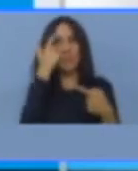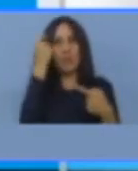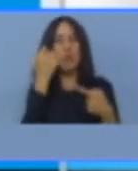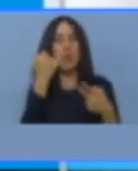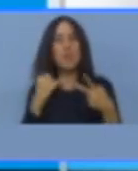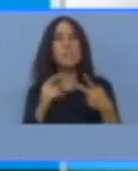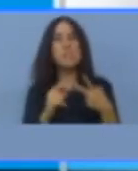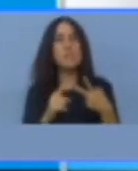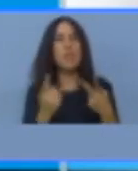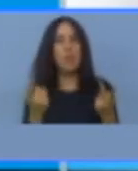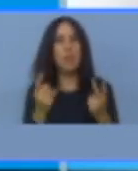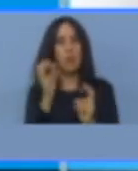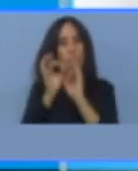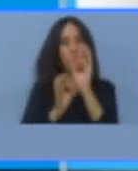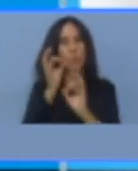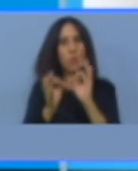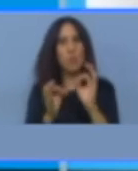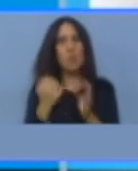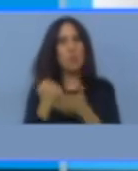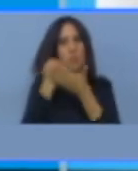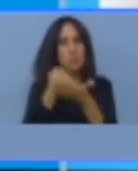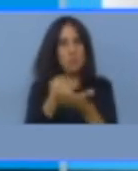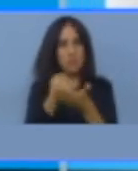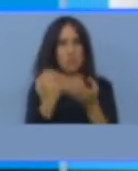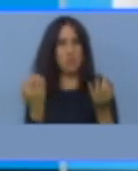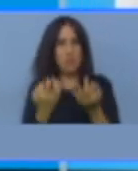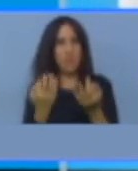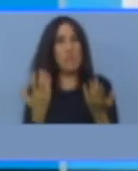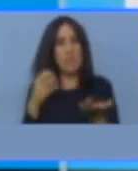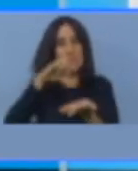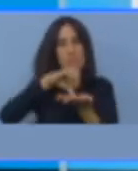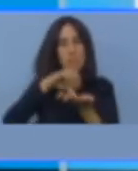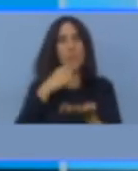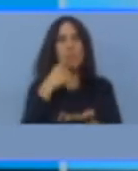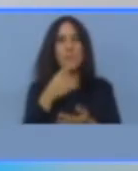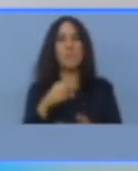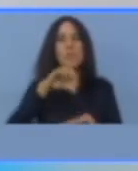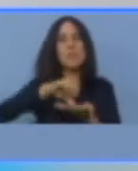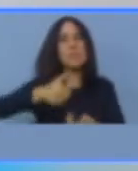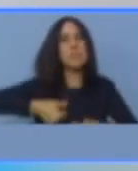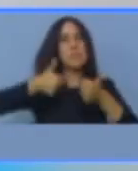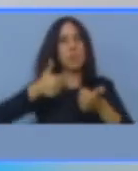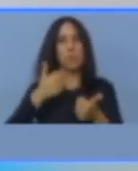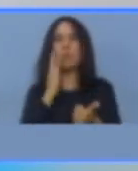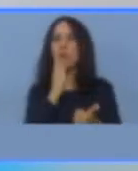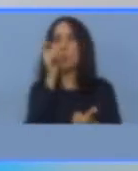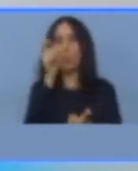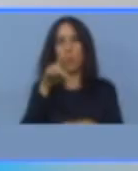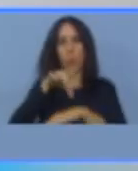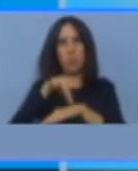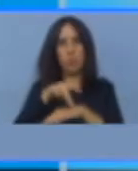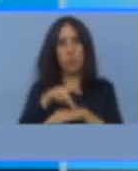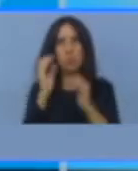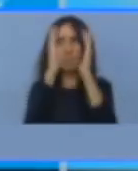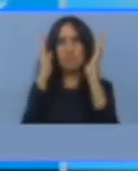era o cuidado que se punha na assistência, que é o centro, esta coisa que se diz, a centralidade está no utente, este conceito